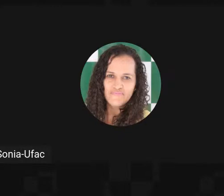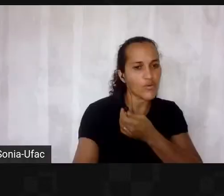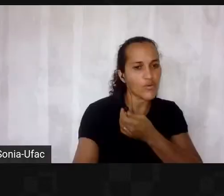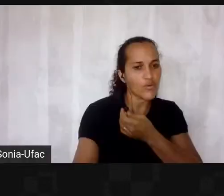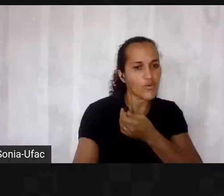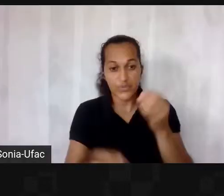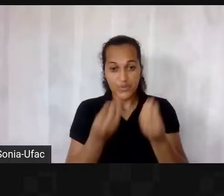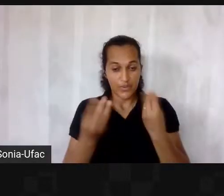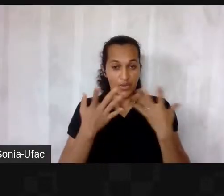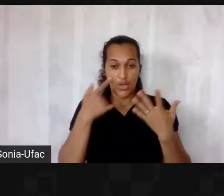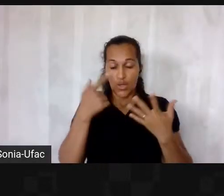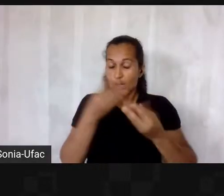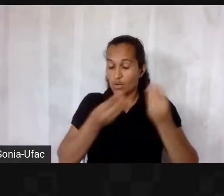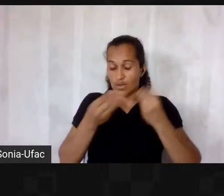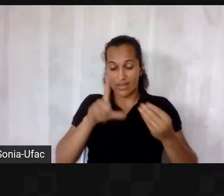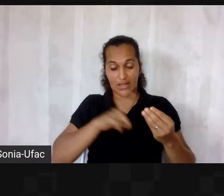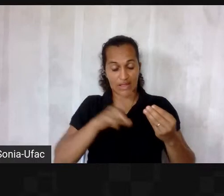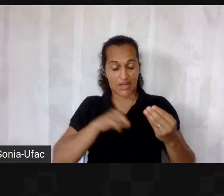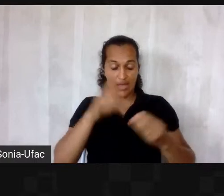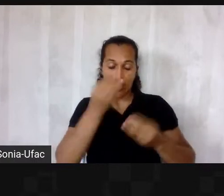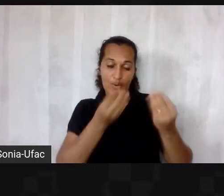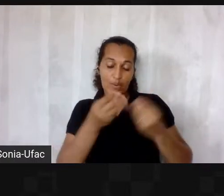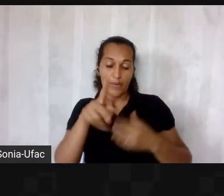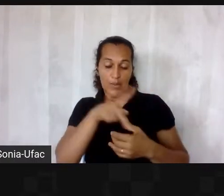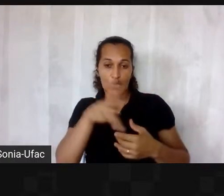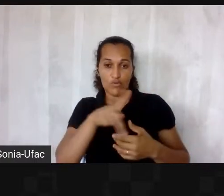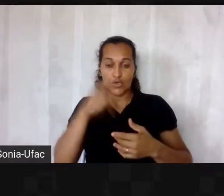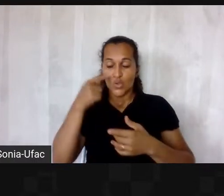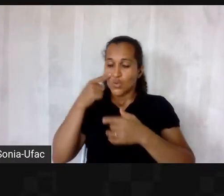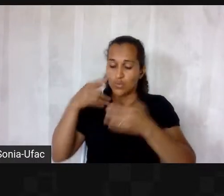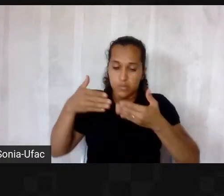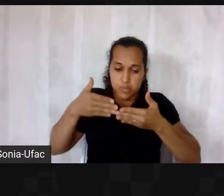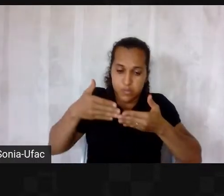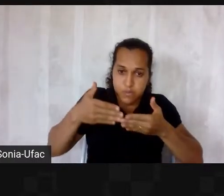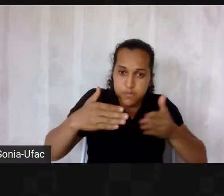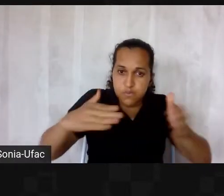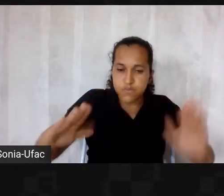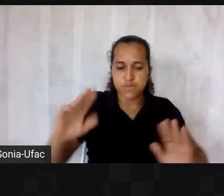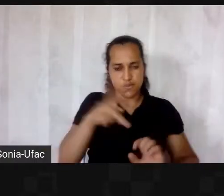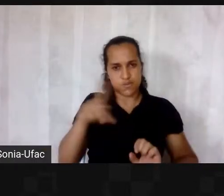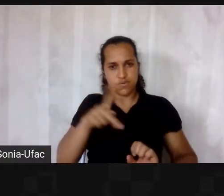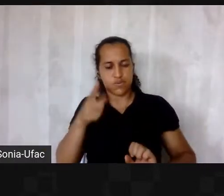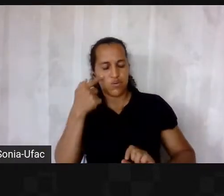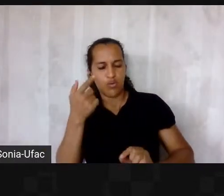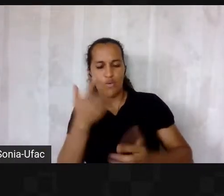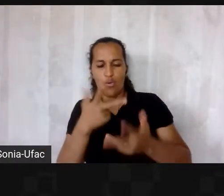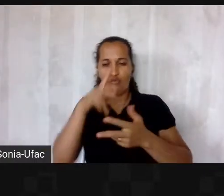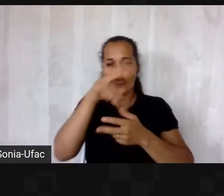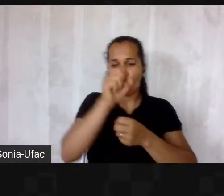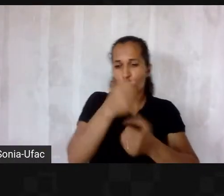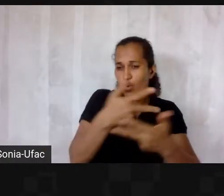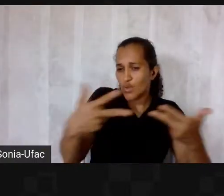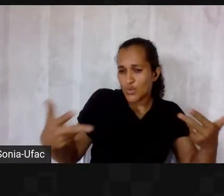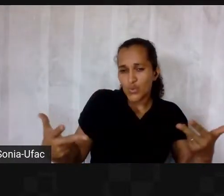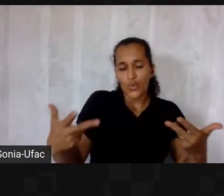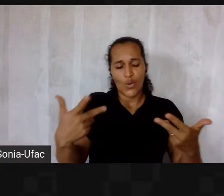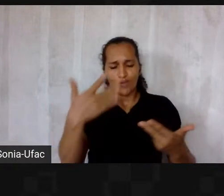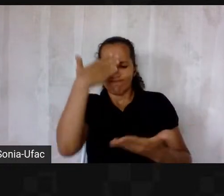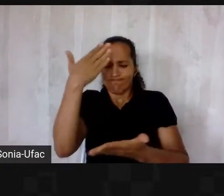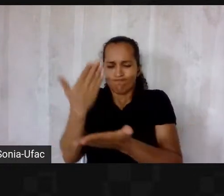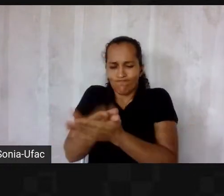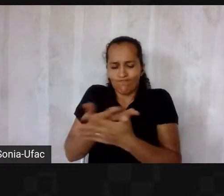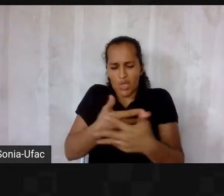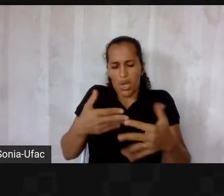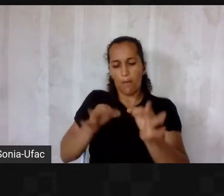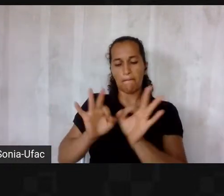protagonismo dos professores, as forças internas e pessoais, as missões, as crenças, os projetos individuais, isso estava